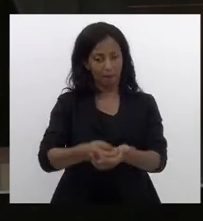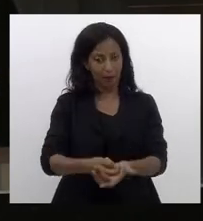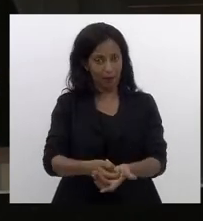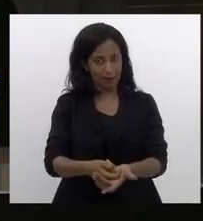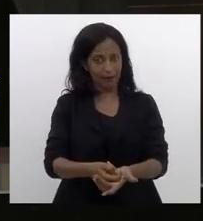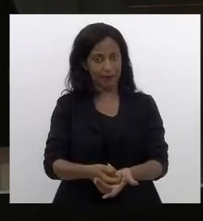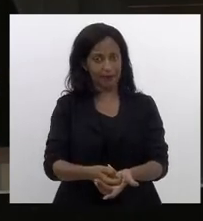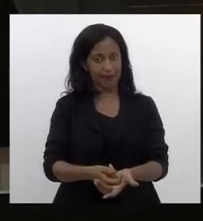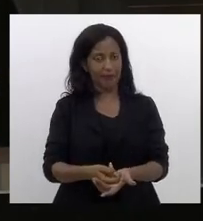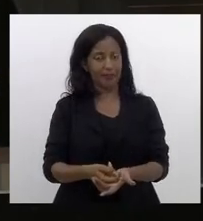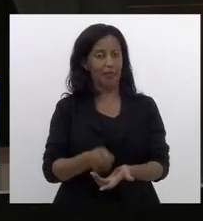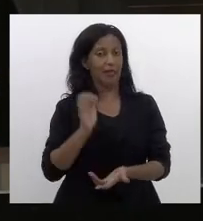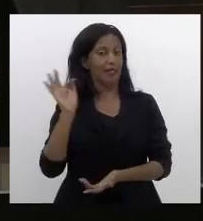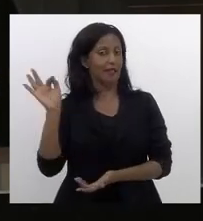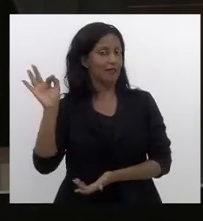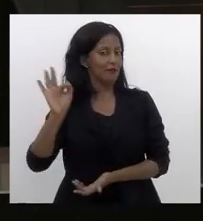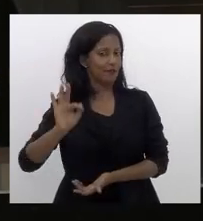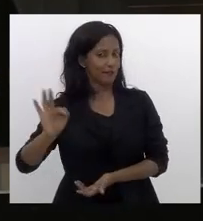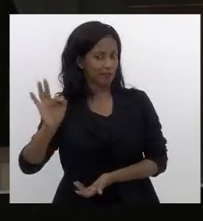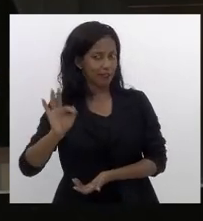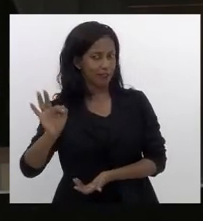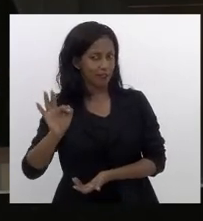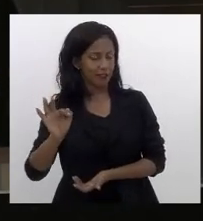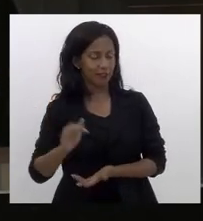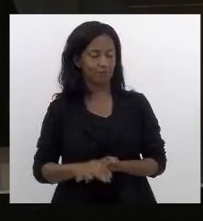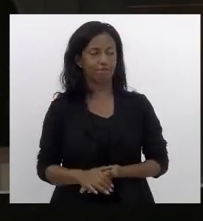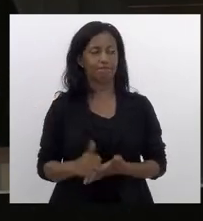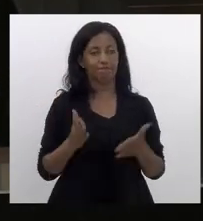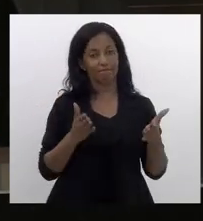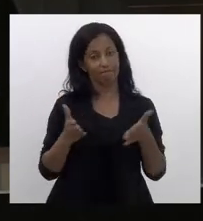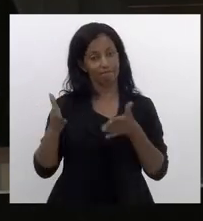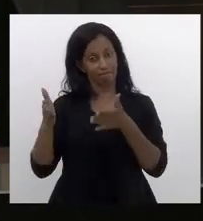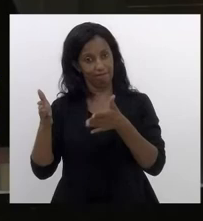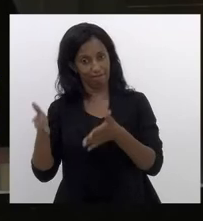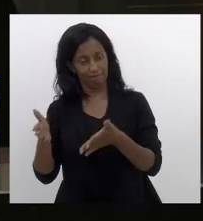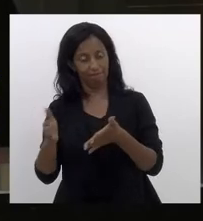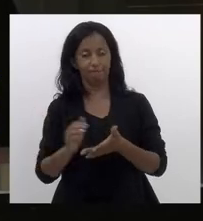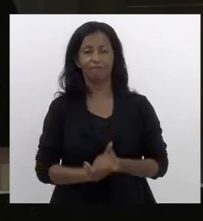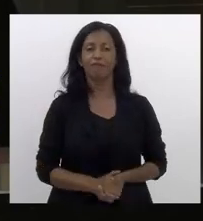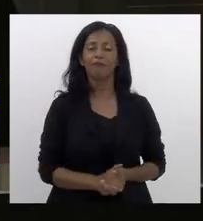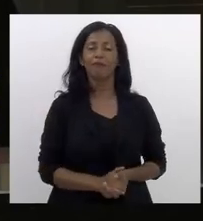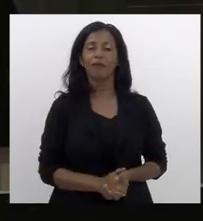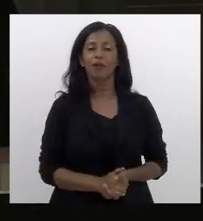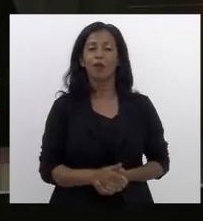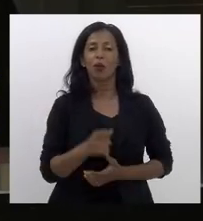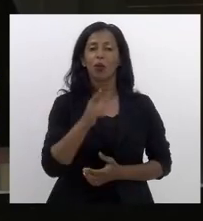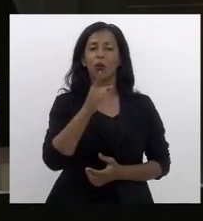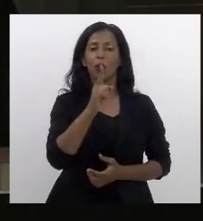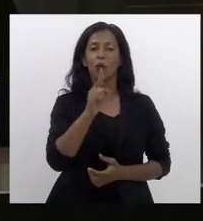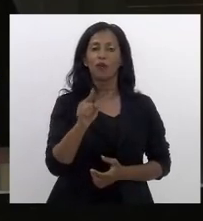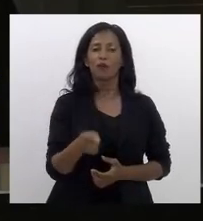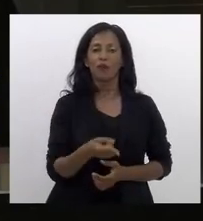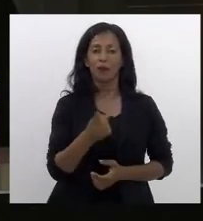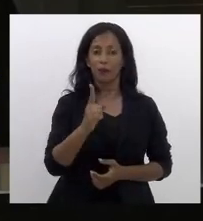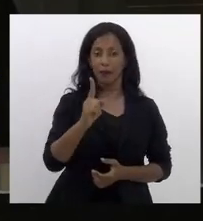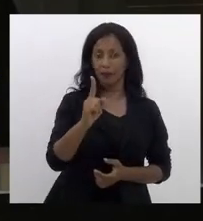em fevereiro. Isto é, aplicará 1,1